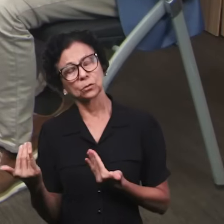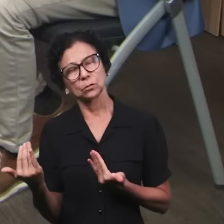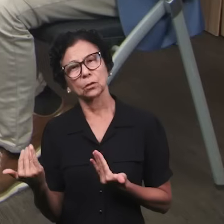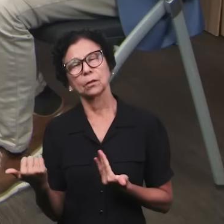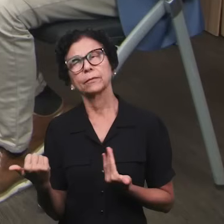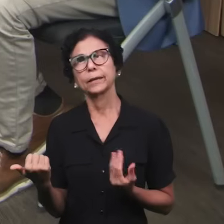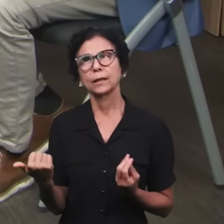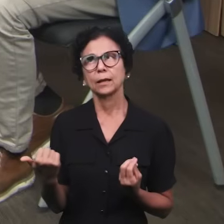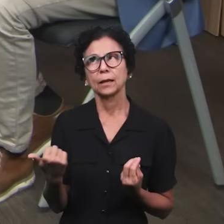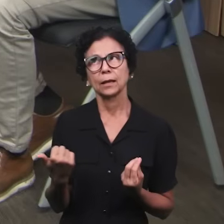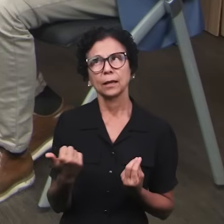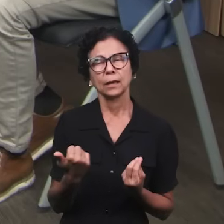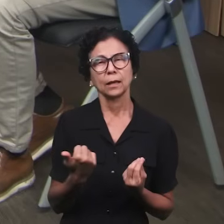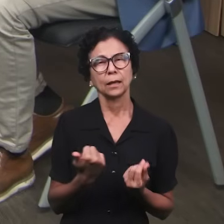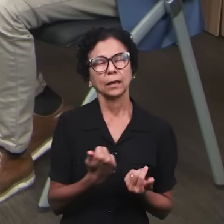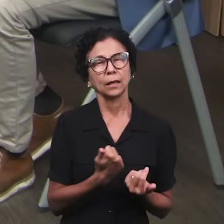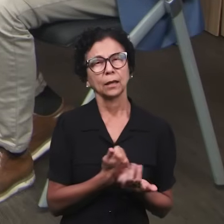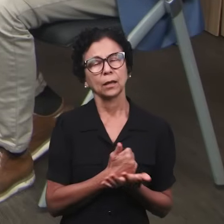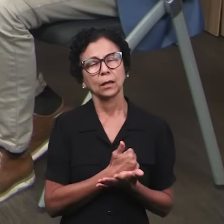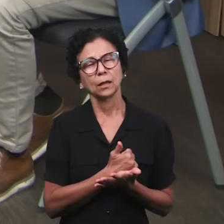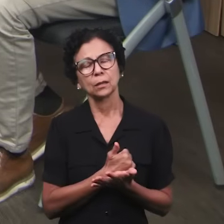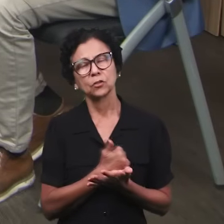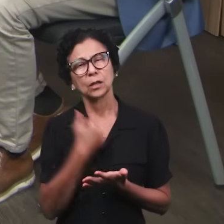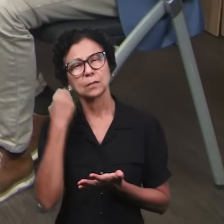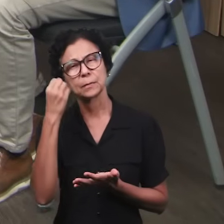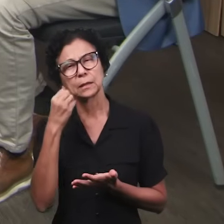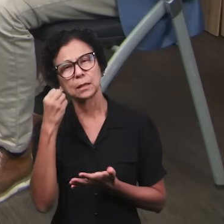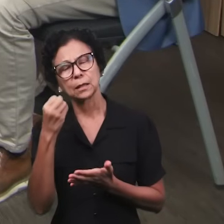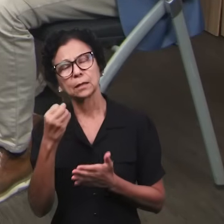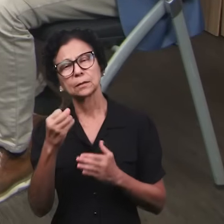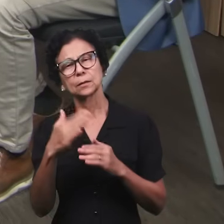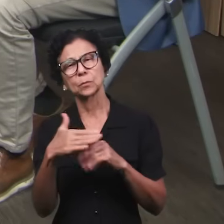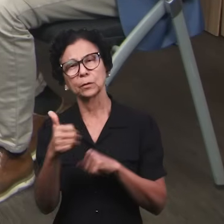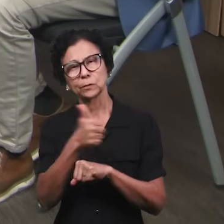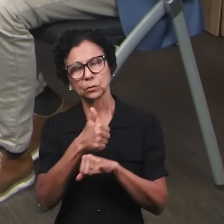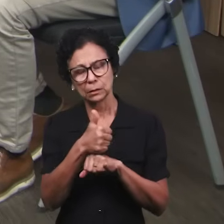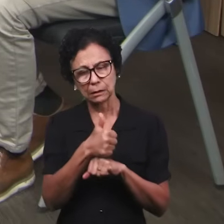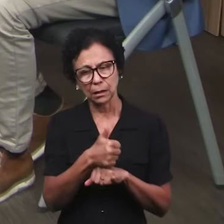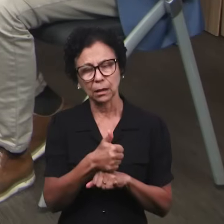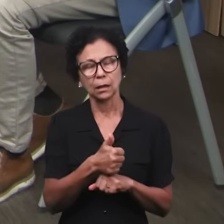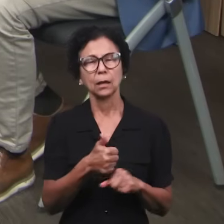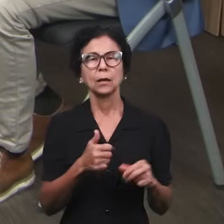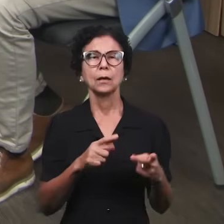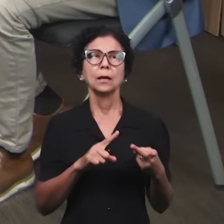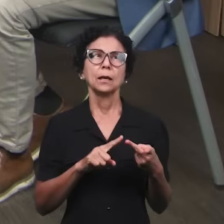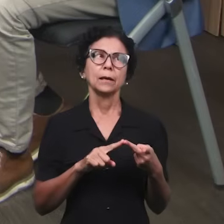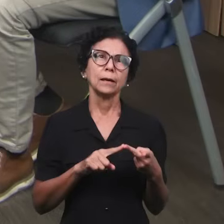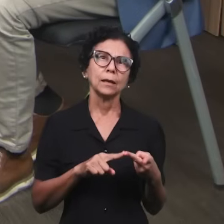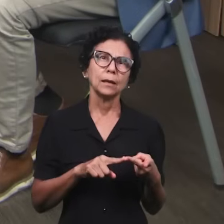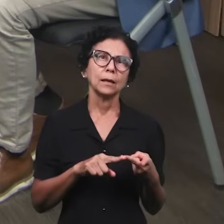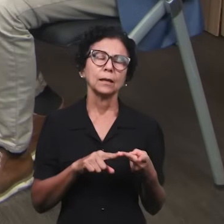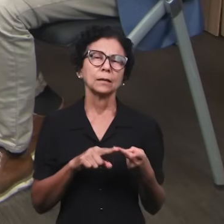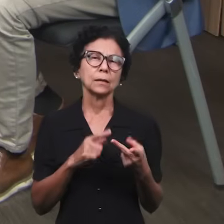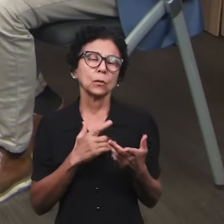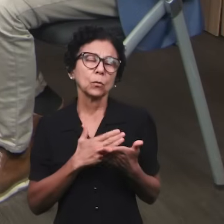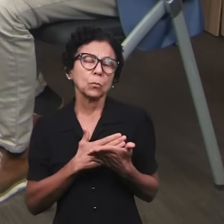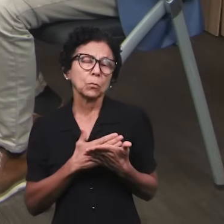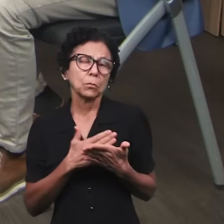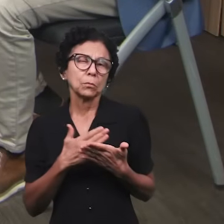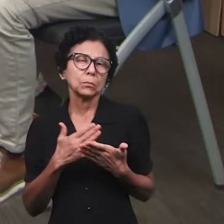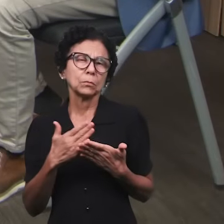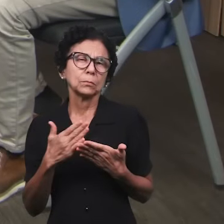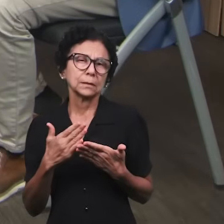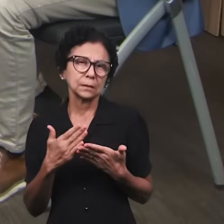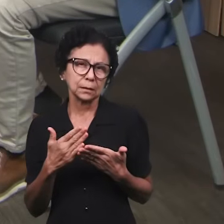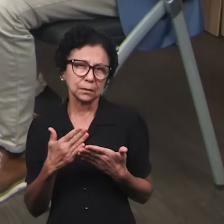início da sua experiência profissional, já no início daquilo que é uma construção que está